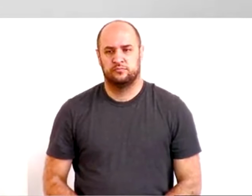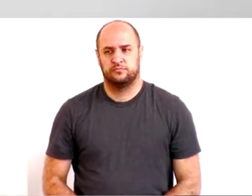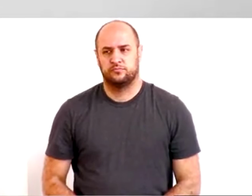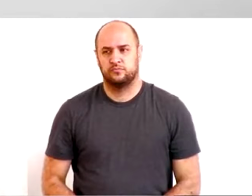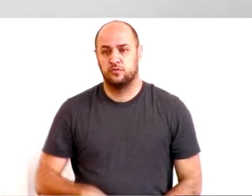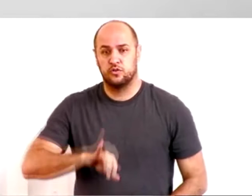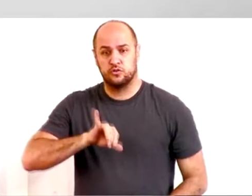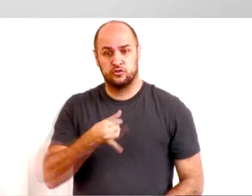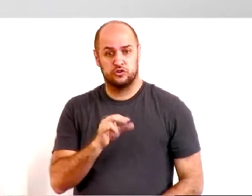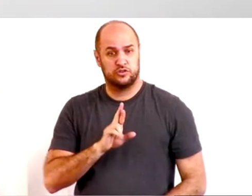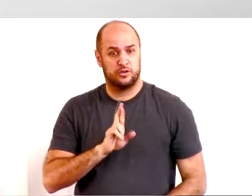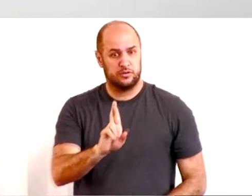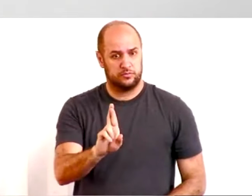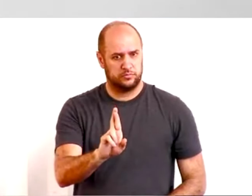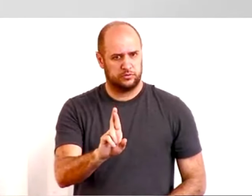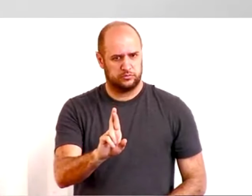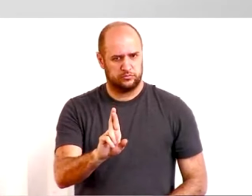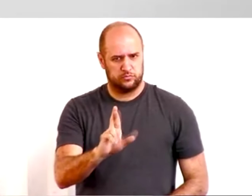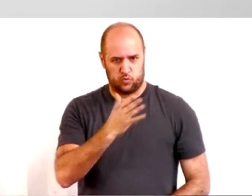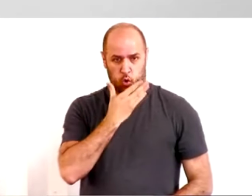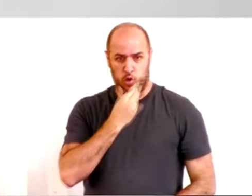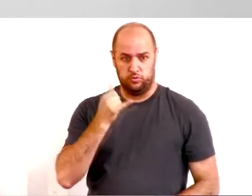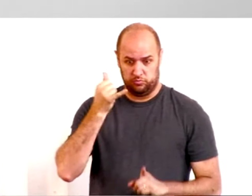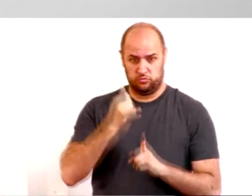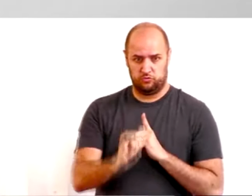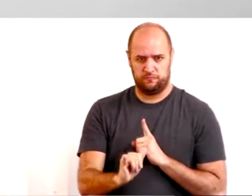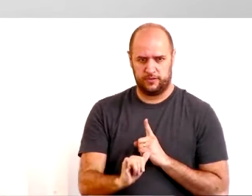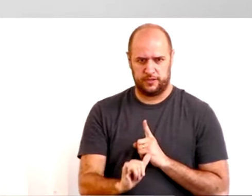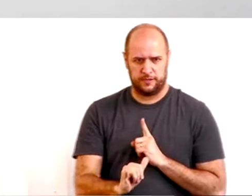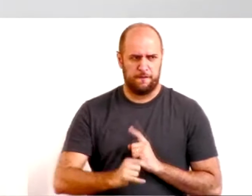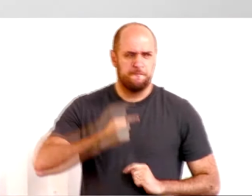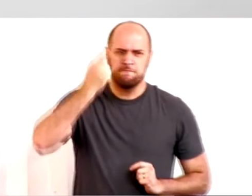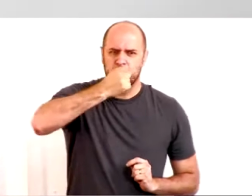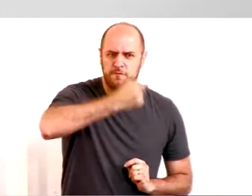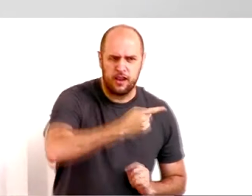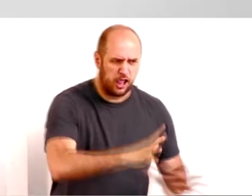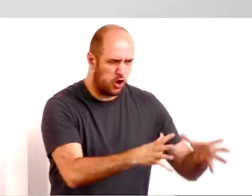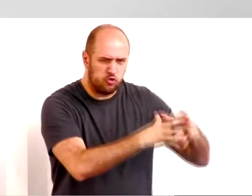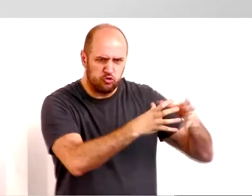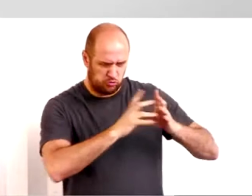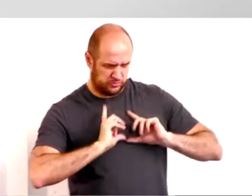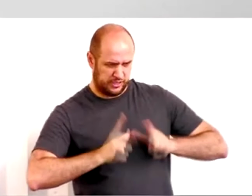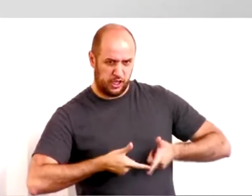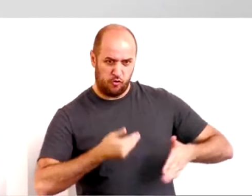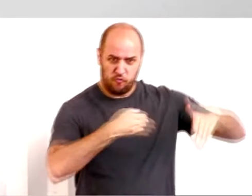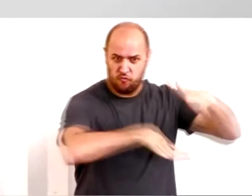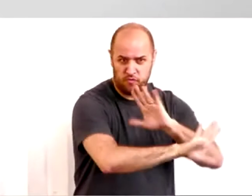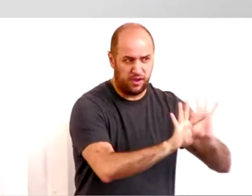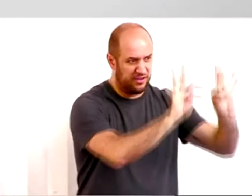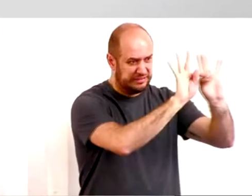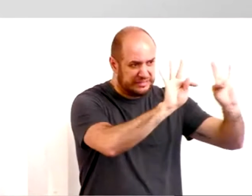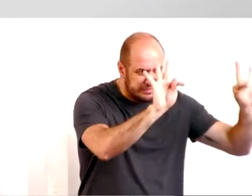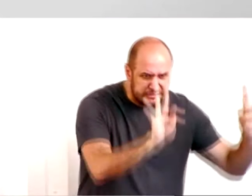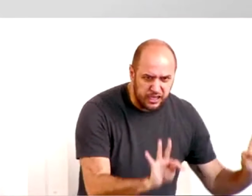Jeremias, o profeta, repreende aqueles israelitas que buscam abrigo no templo do